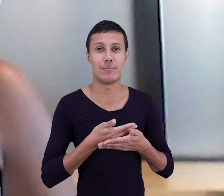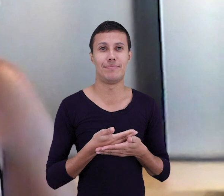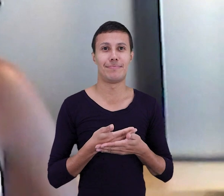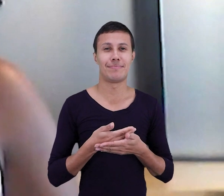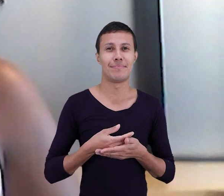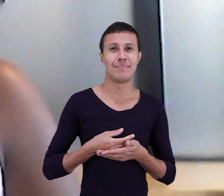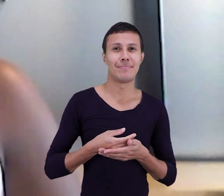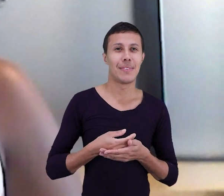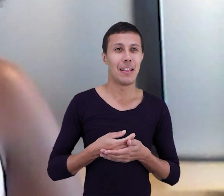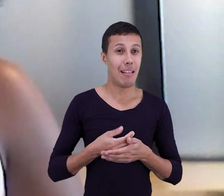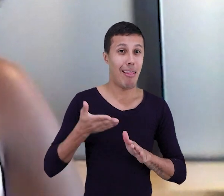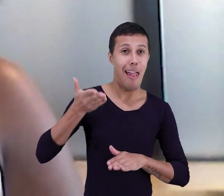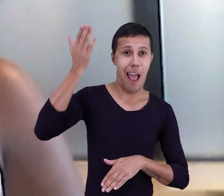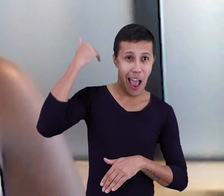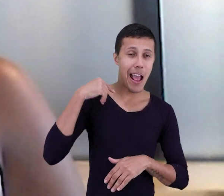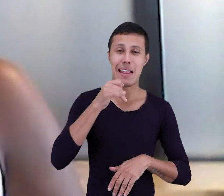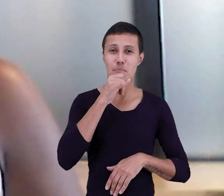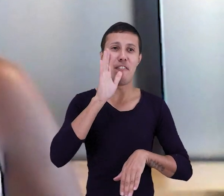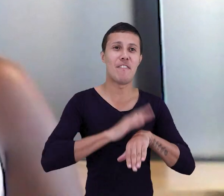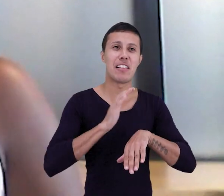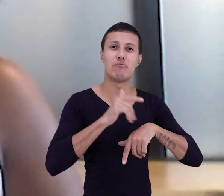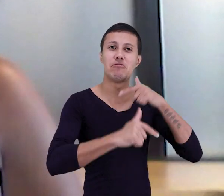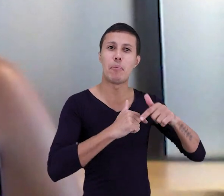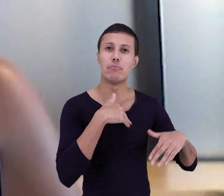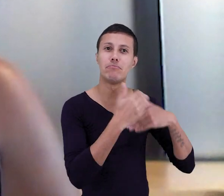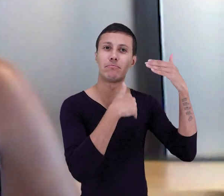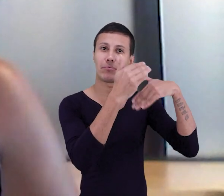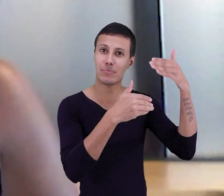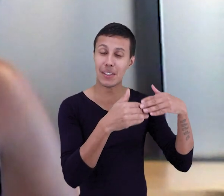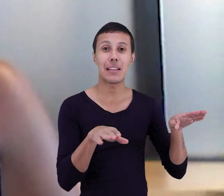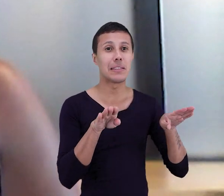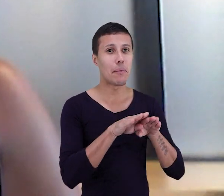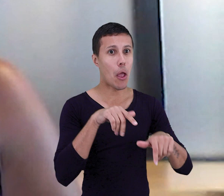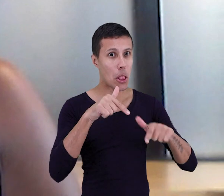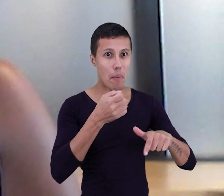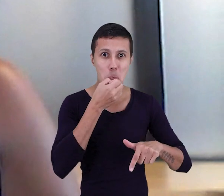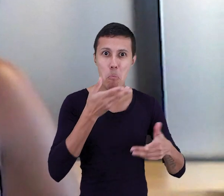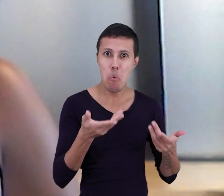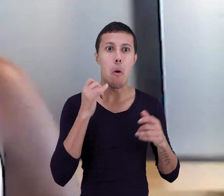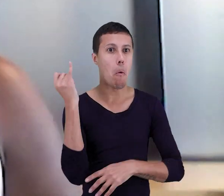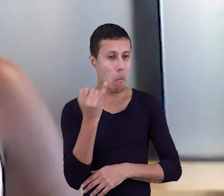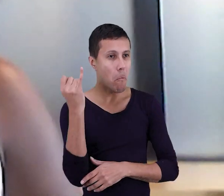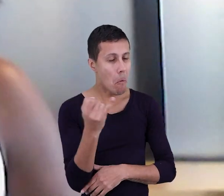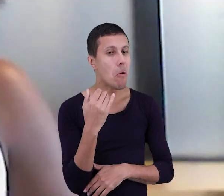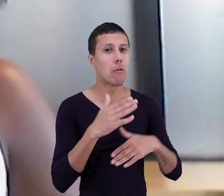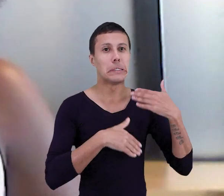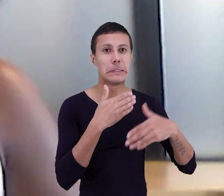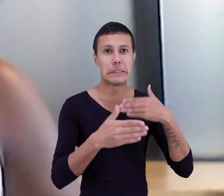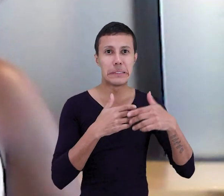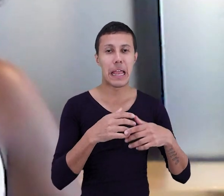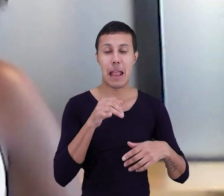quando elas estão desenvolvendo um trabalho muito grande, até quando elas estão desenvolvendo um trabalho muito grande, muito importante, que é